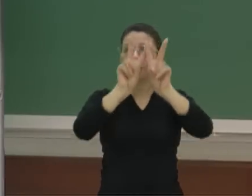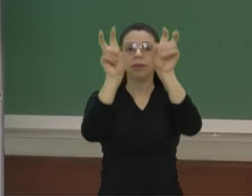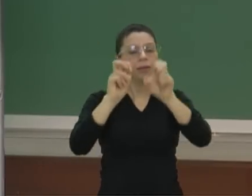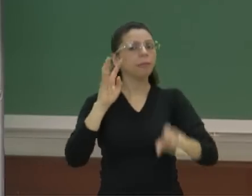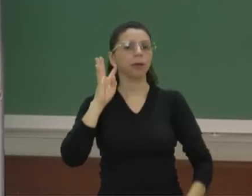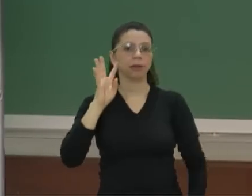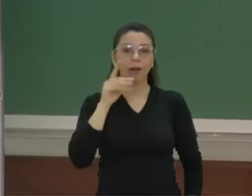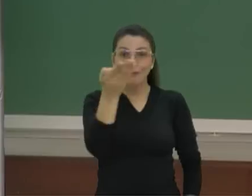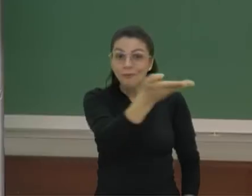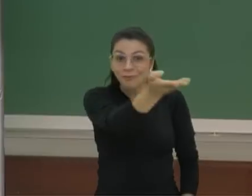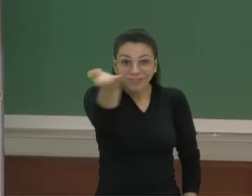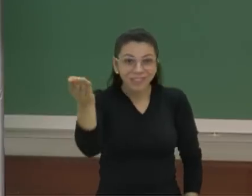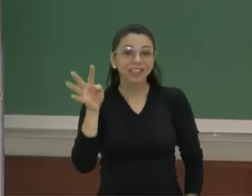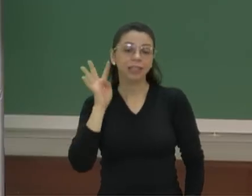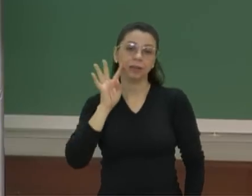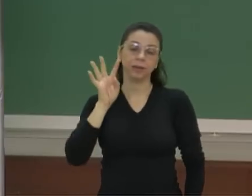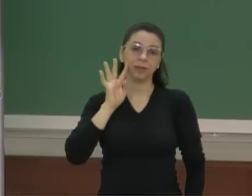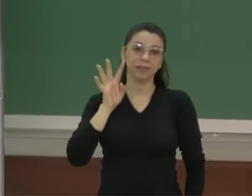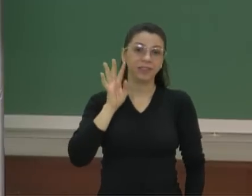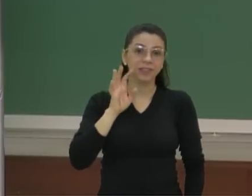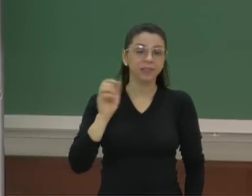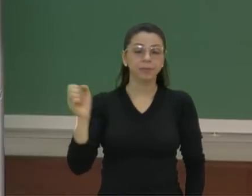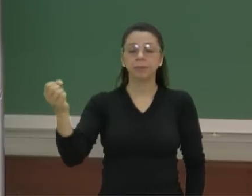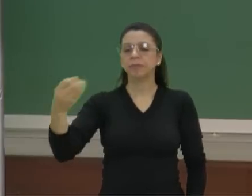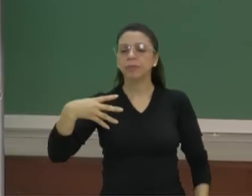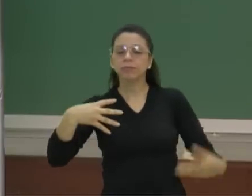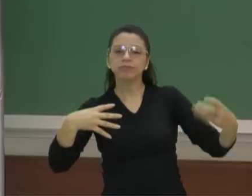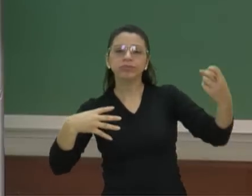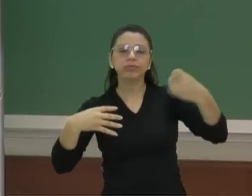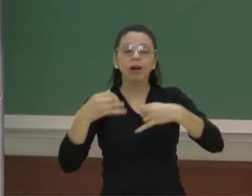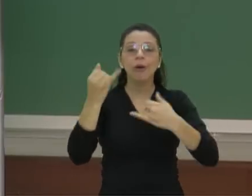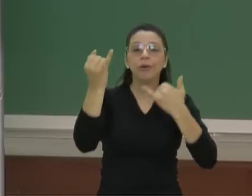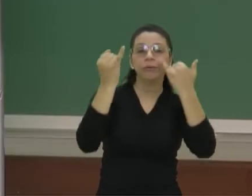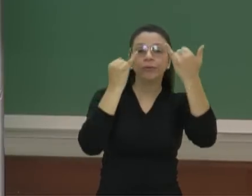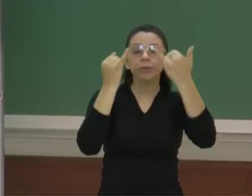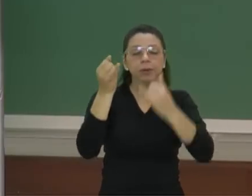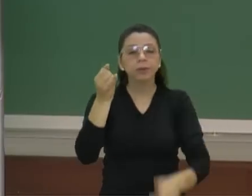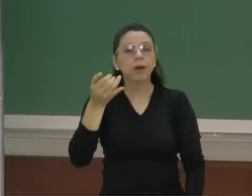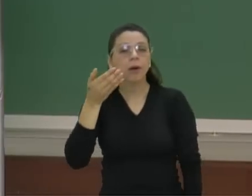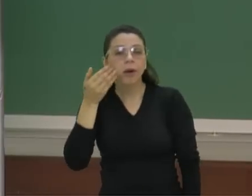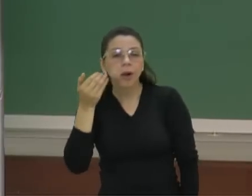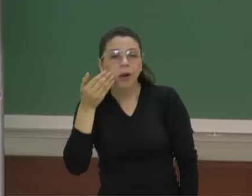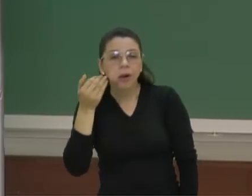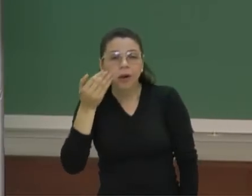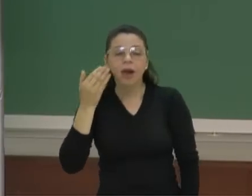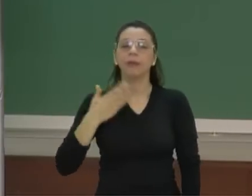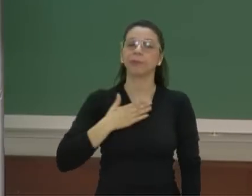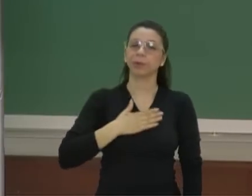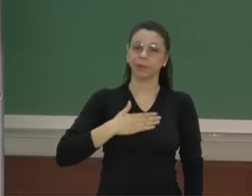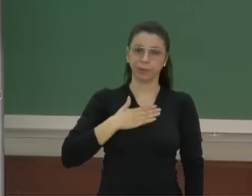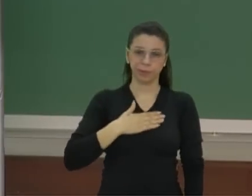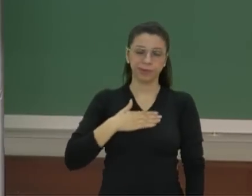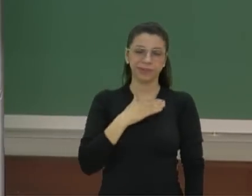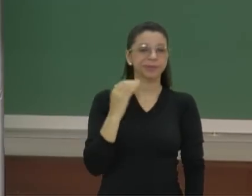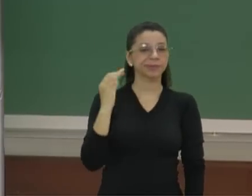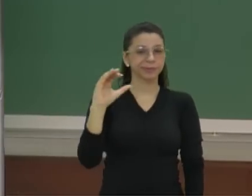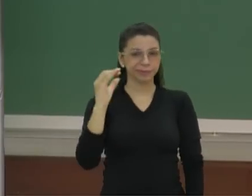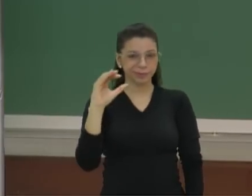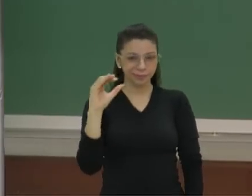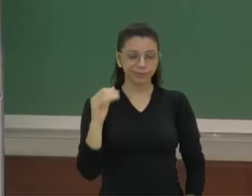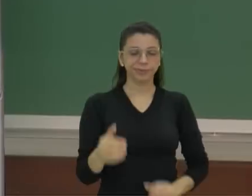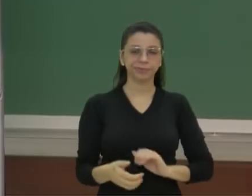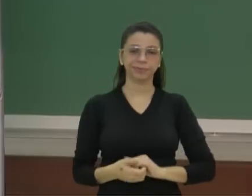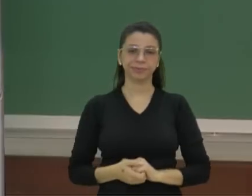legais. Com novidades, com informações novas, curiosas, fica mais gostoso aprender ciência. Então, olha que legal